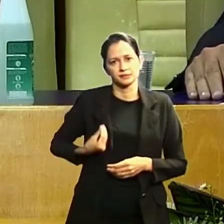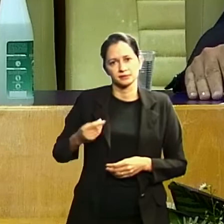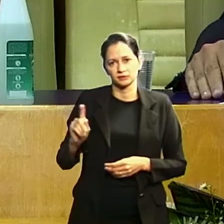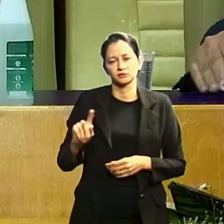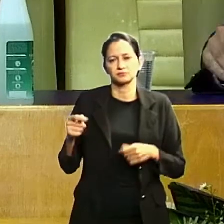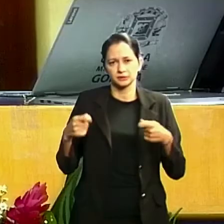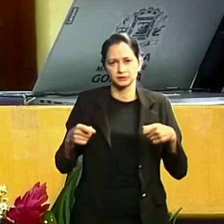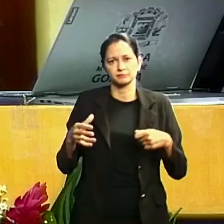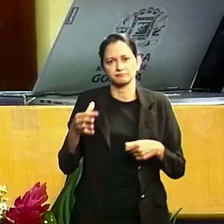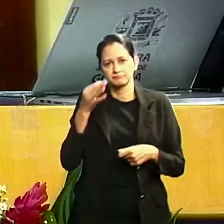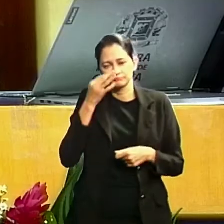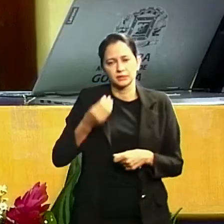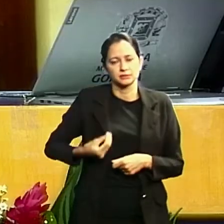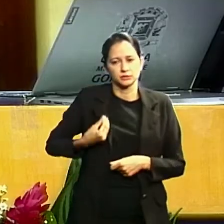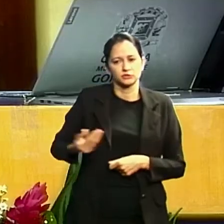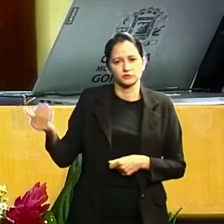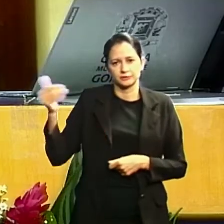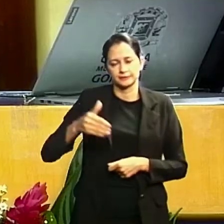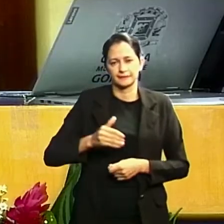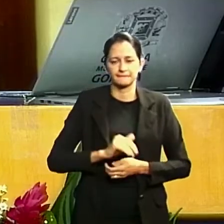presente. Próximo projeto.